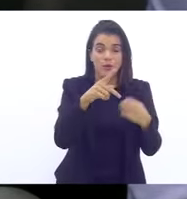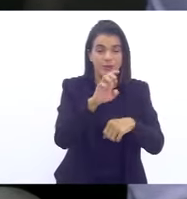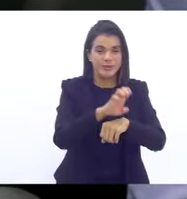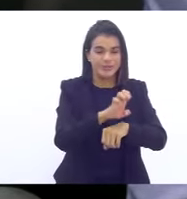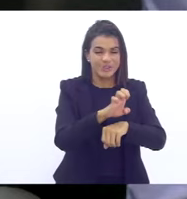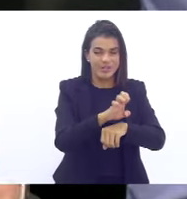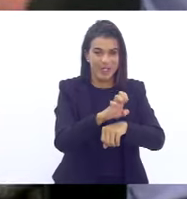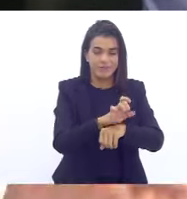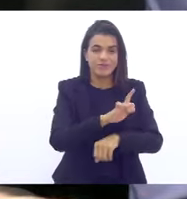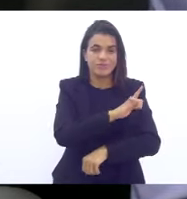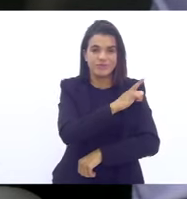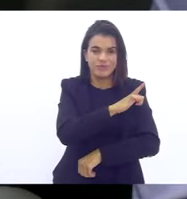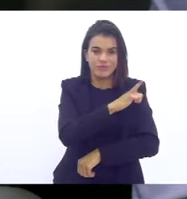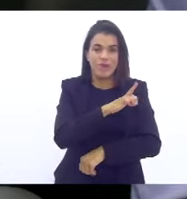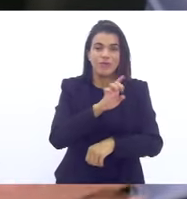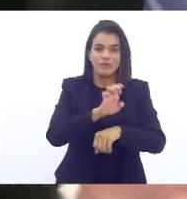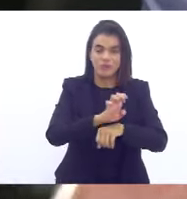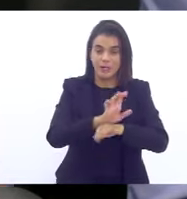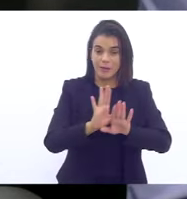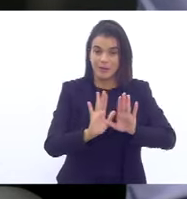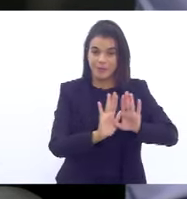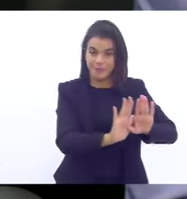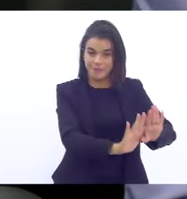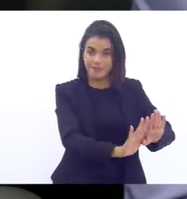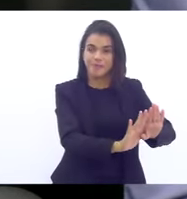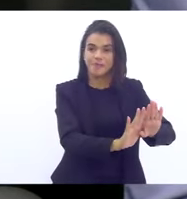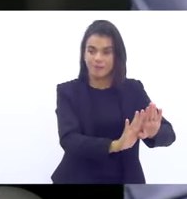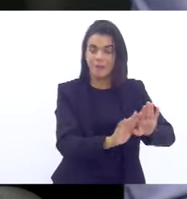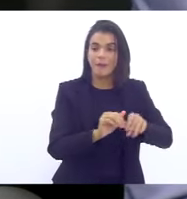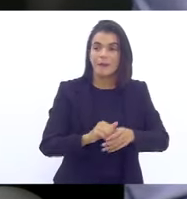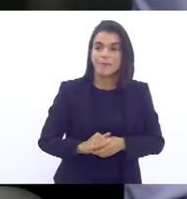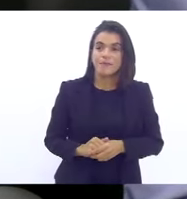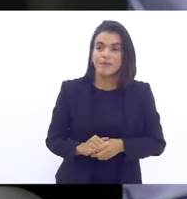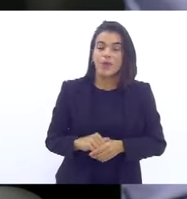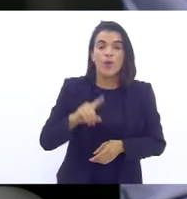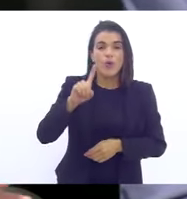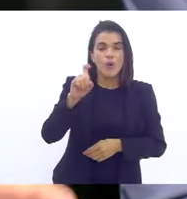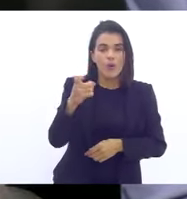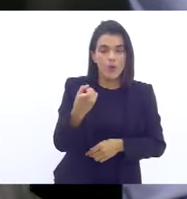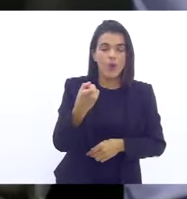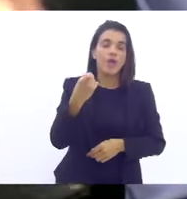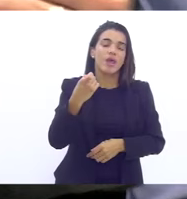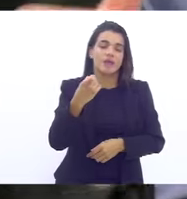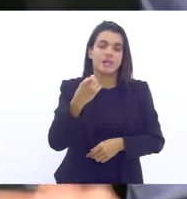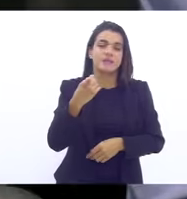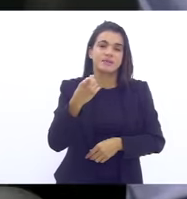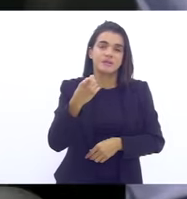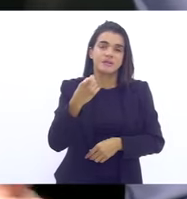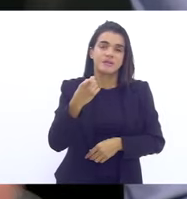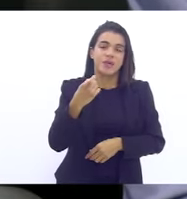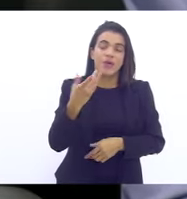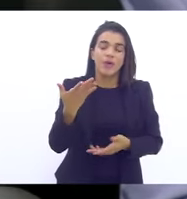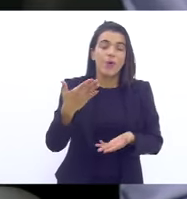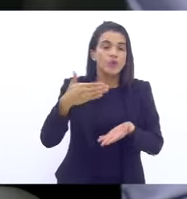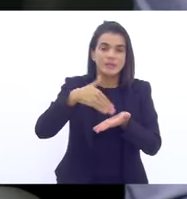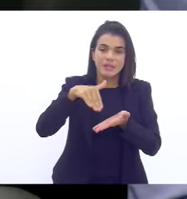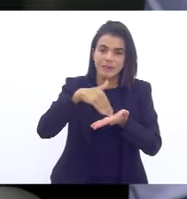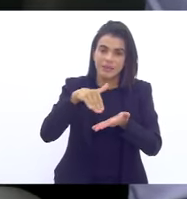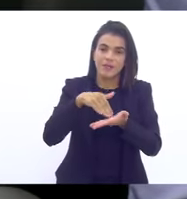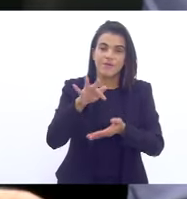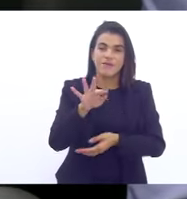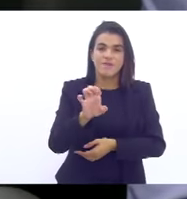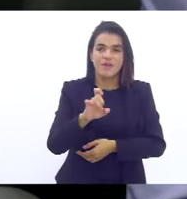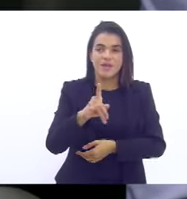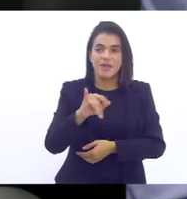a gestão é do Estado, a regulação do Estado. O ex-deputado Felipe Teixoto vai depois fazer essa apresentação do